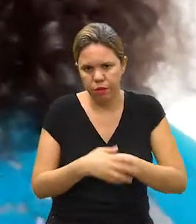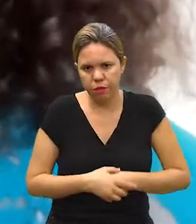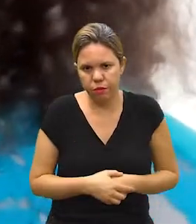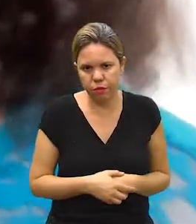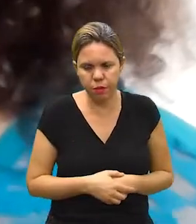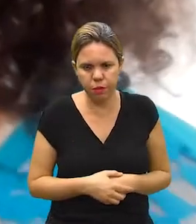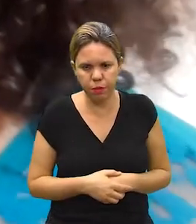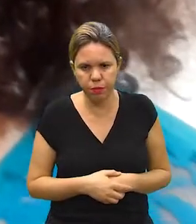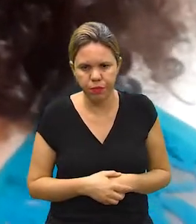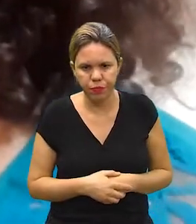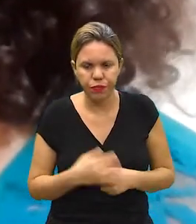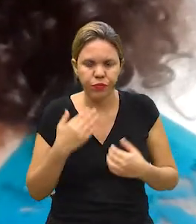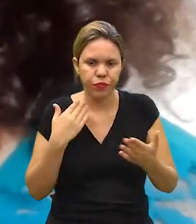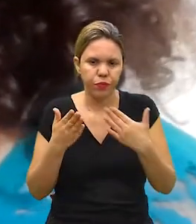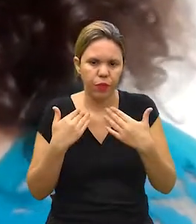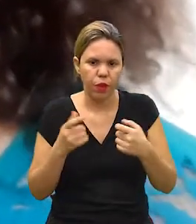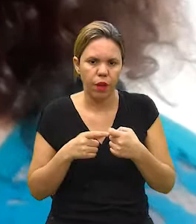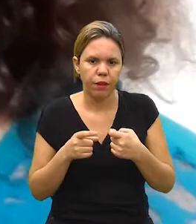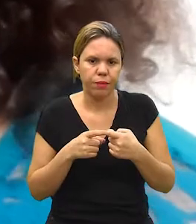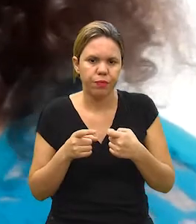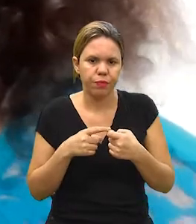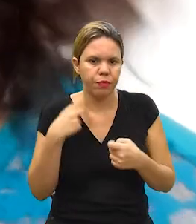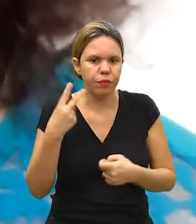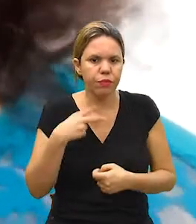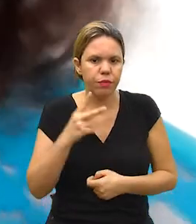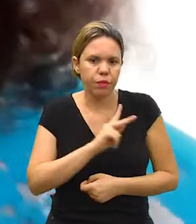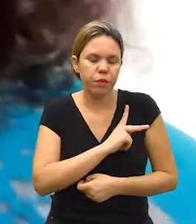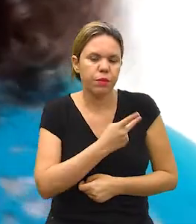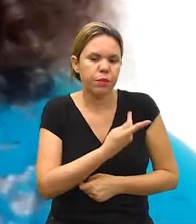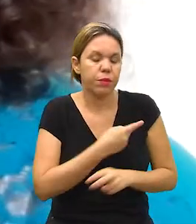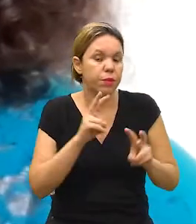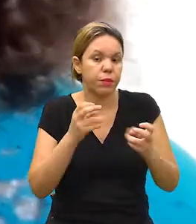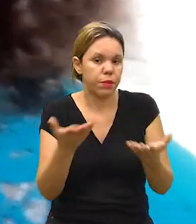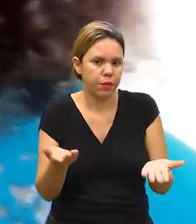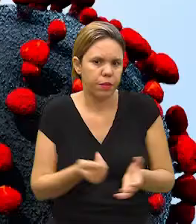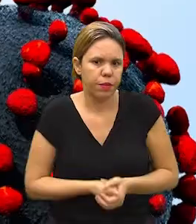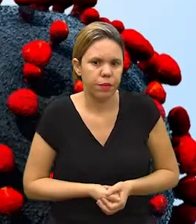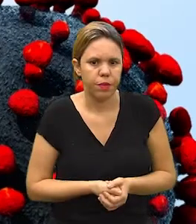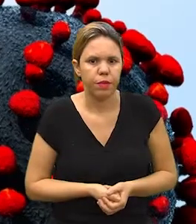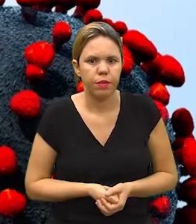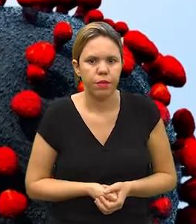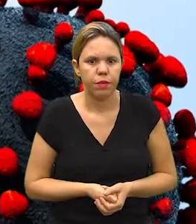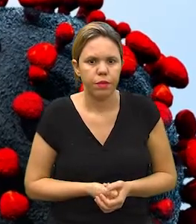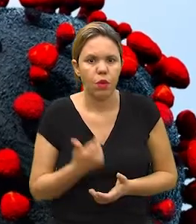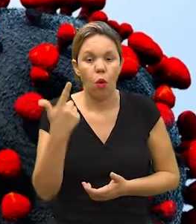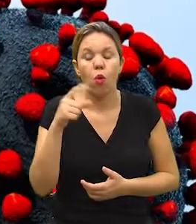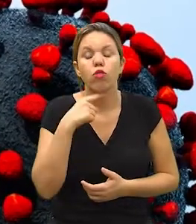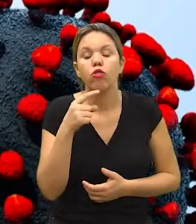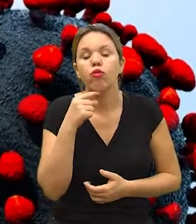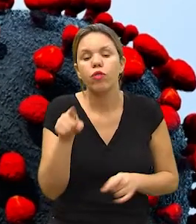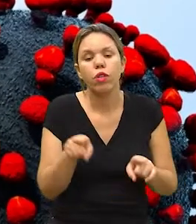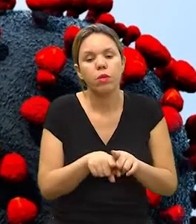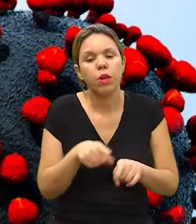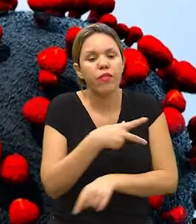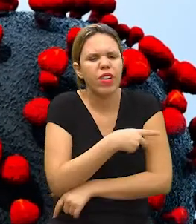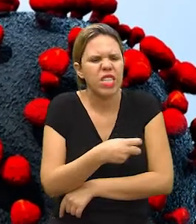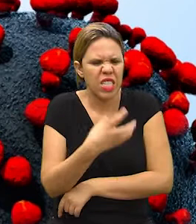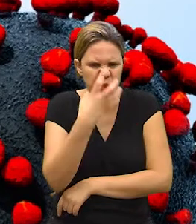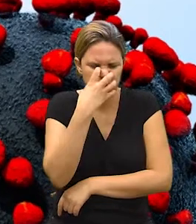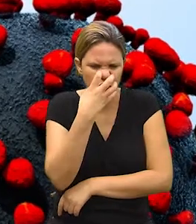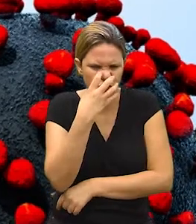coronavírus. Nós conversamos com o médico e vereador Paulo Haddad sobre isso. Uma outra dúvida, vacina para